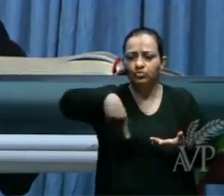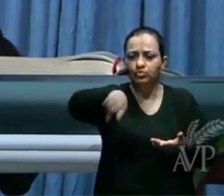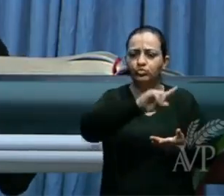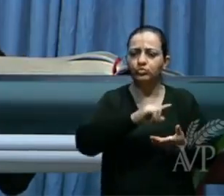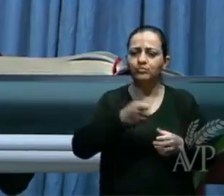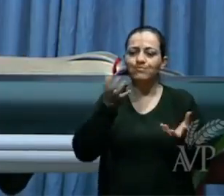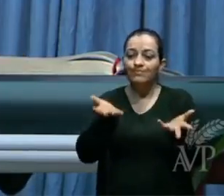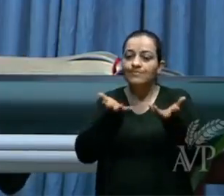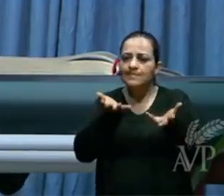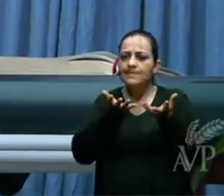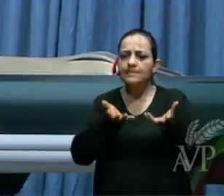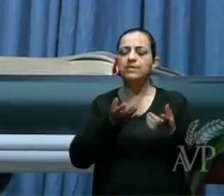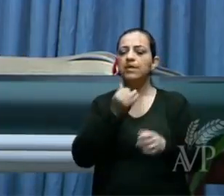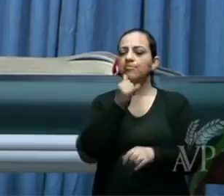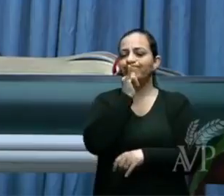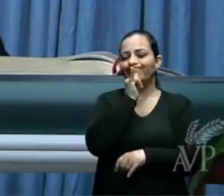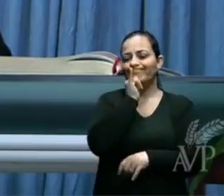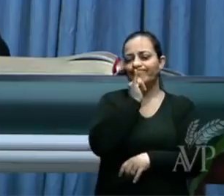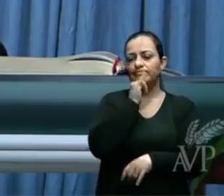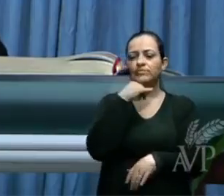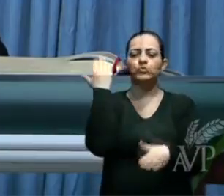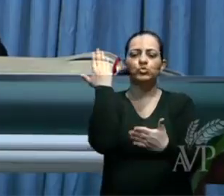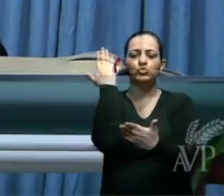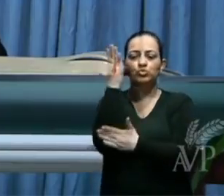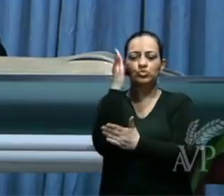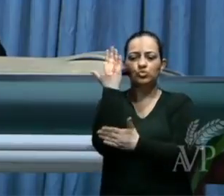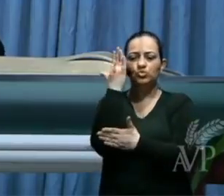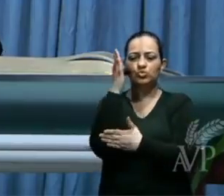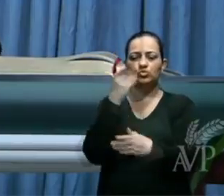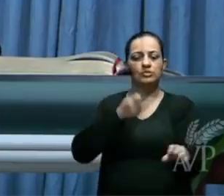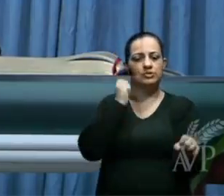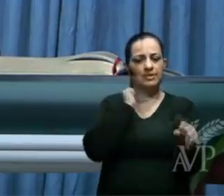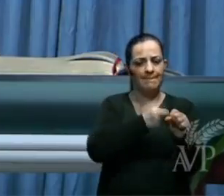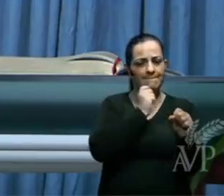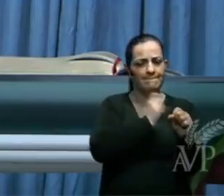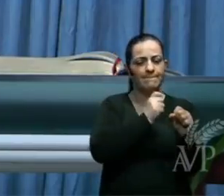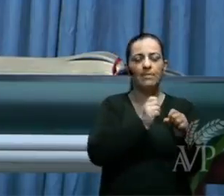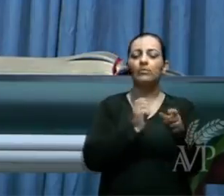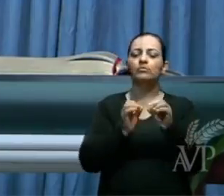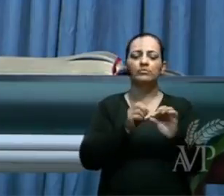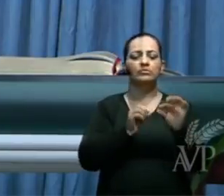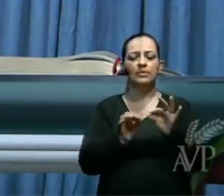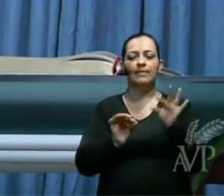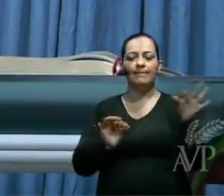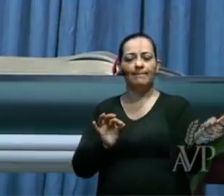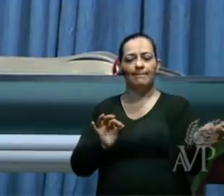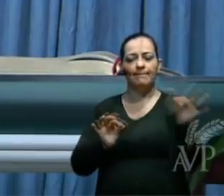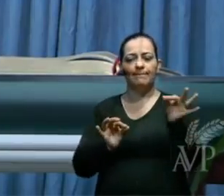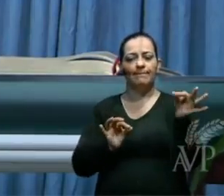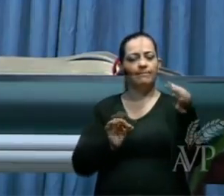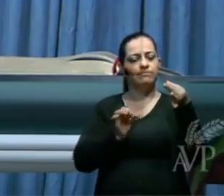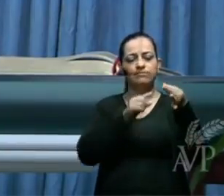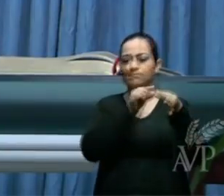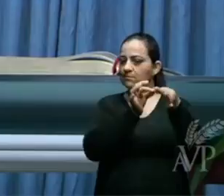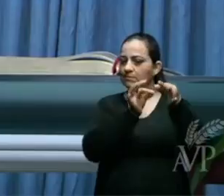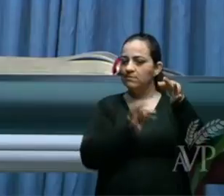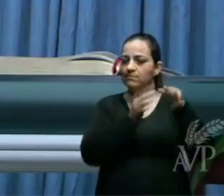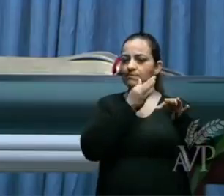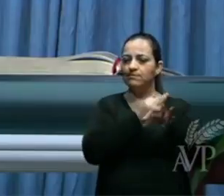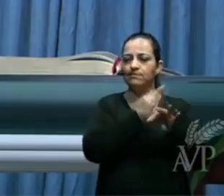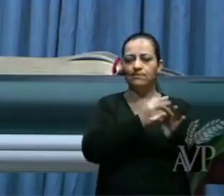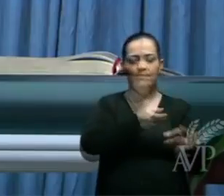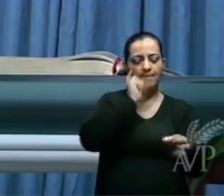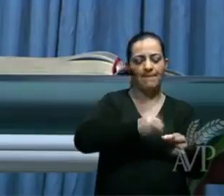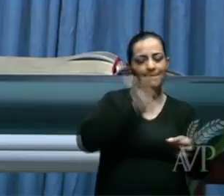um prego numa tábua a gente simplesmente põe aquele prego além e